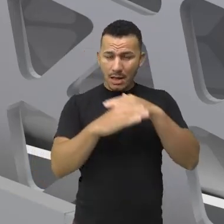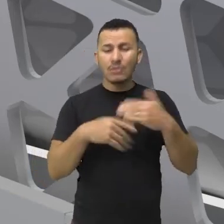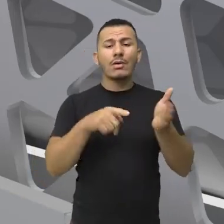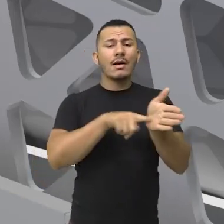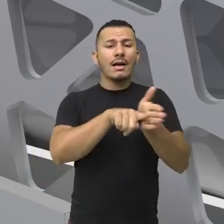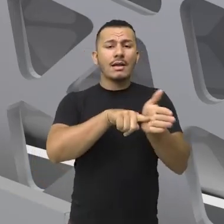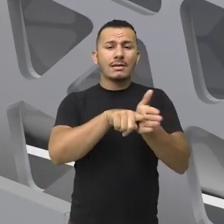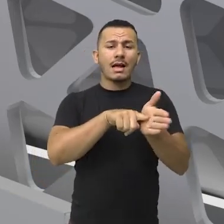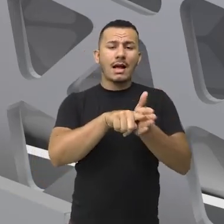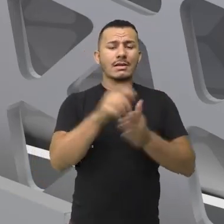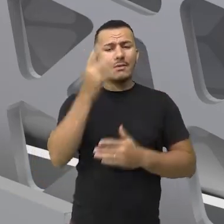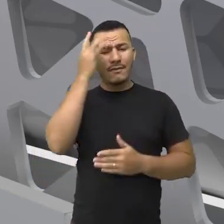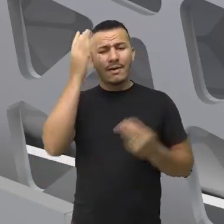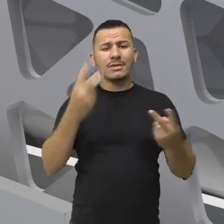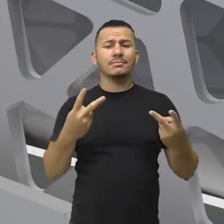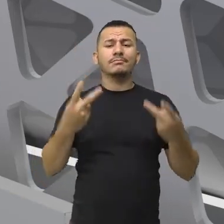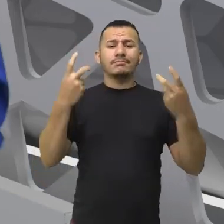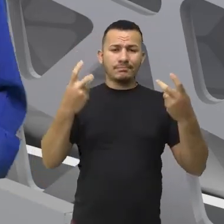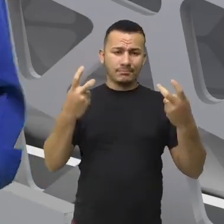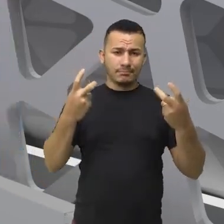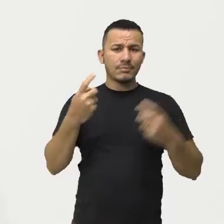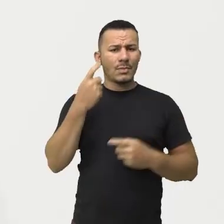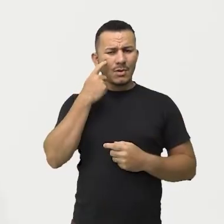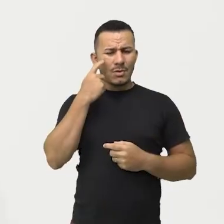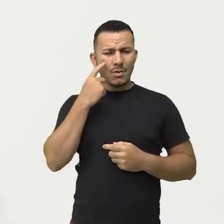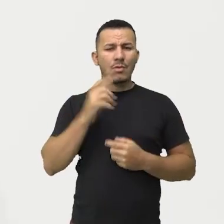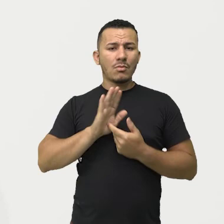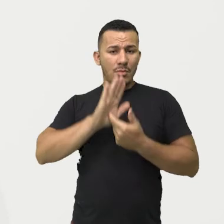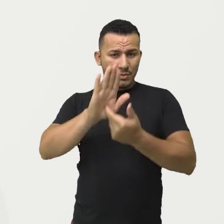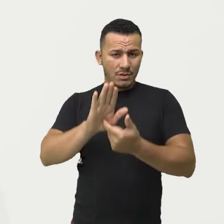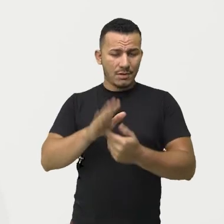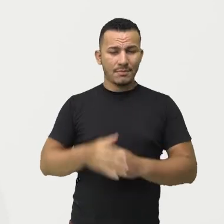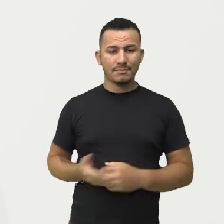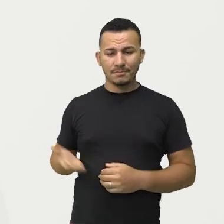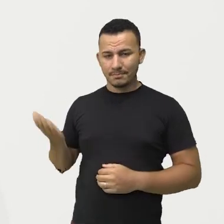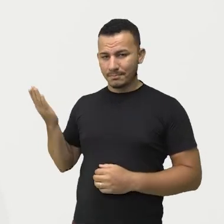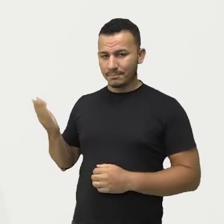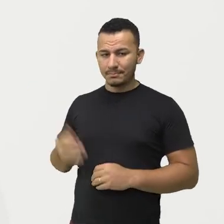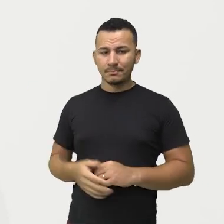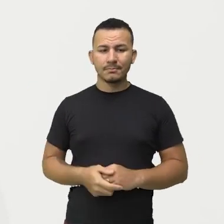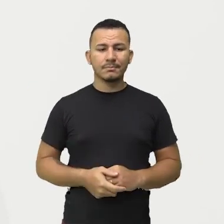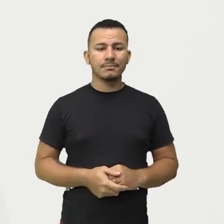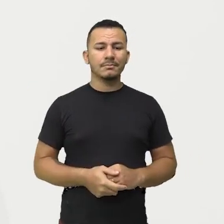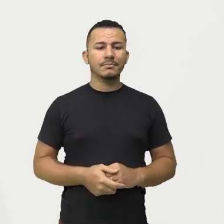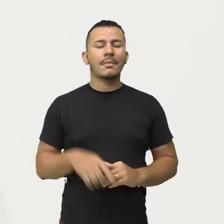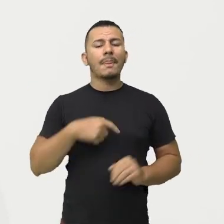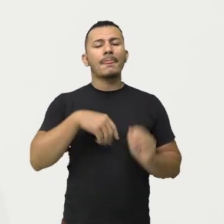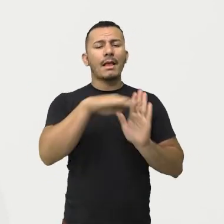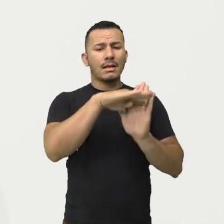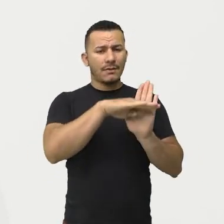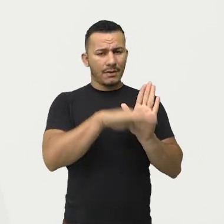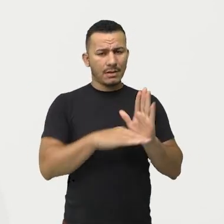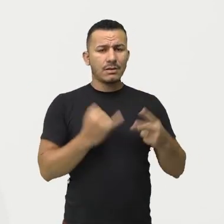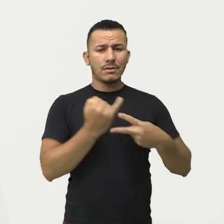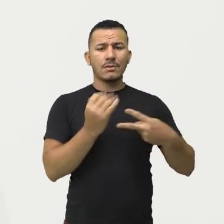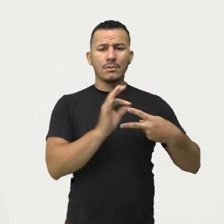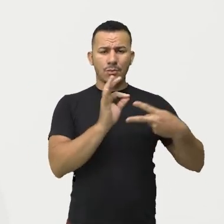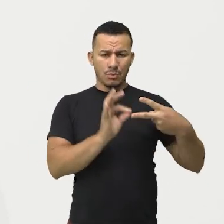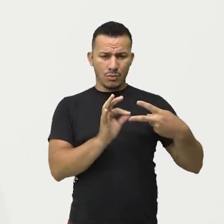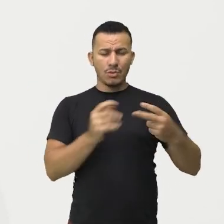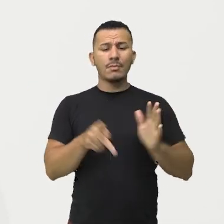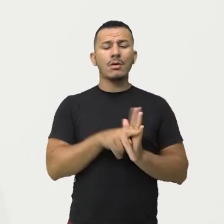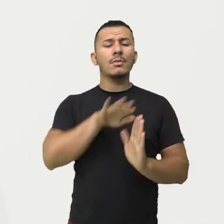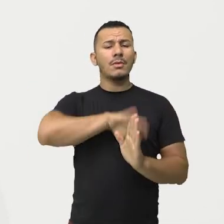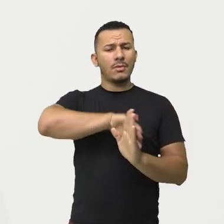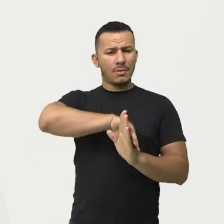é mais fácil de você fazer. Vamos conhecer alguns polígonos? Segue! Classificação dos polígonos. Quanto aos lados,